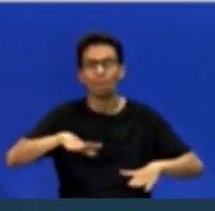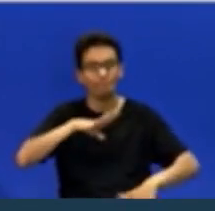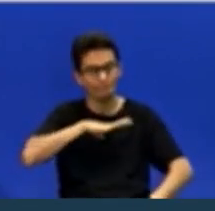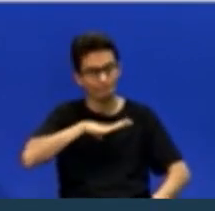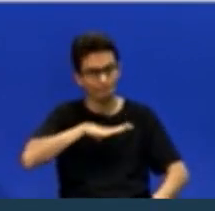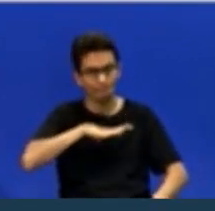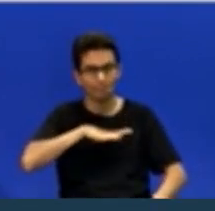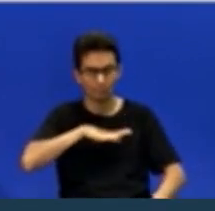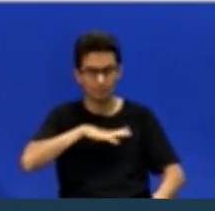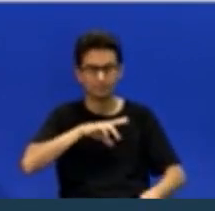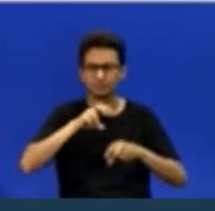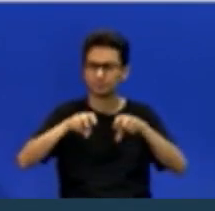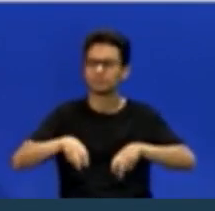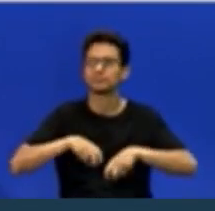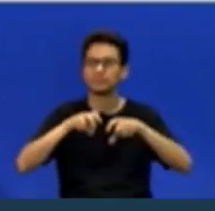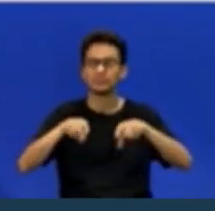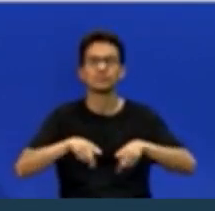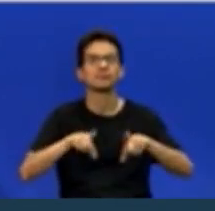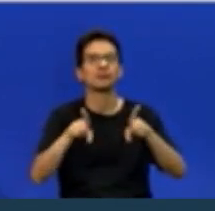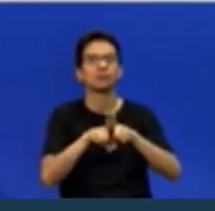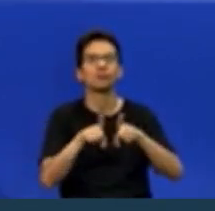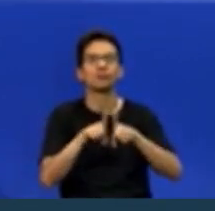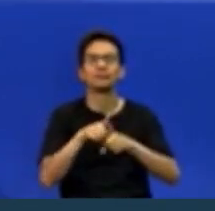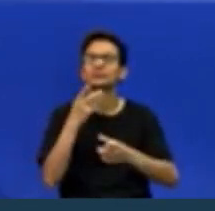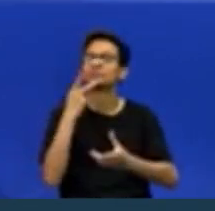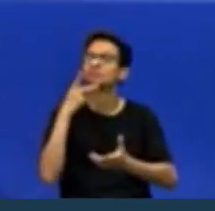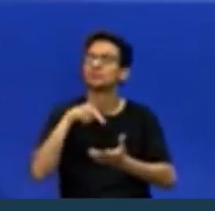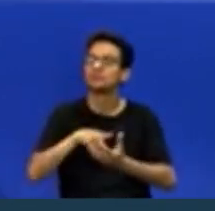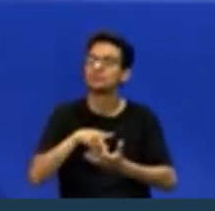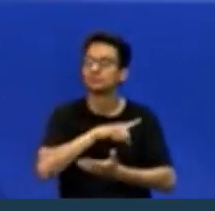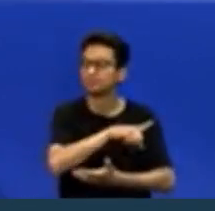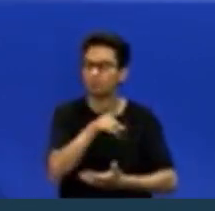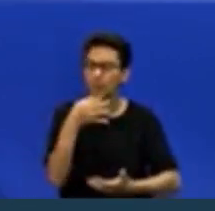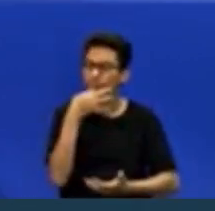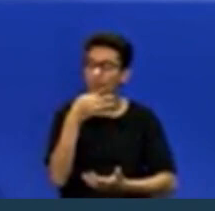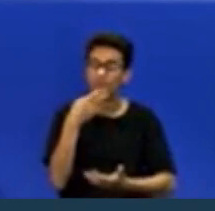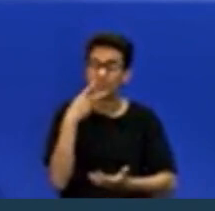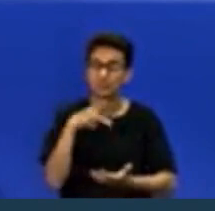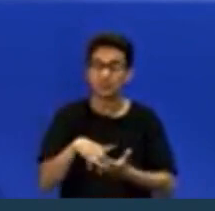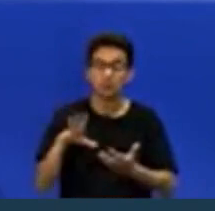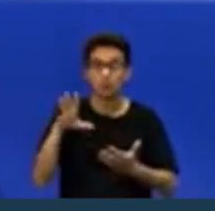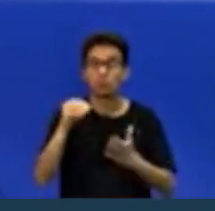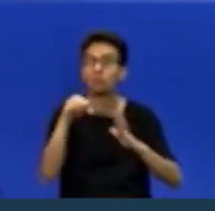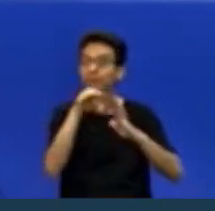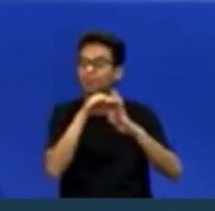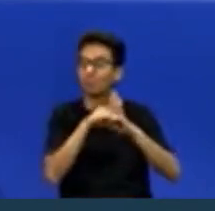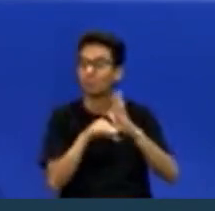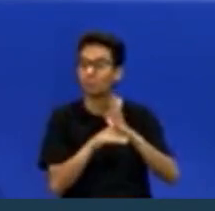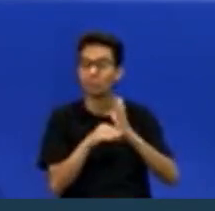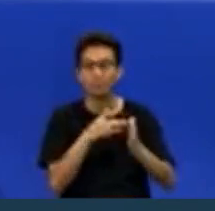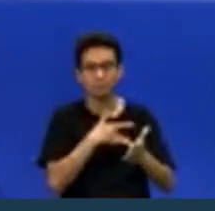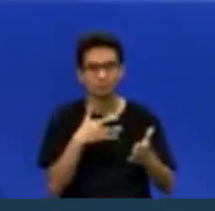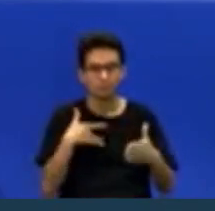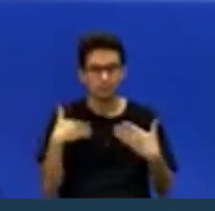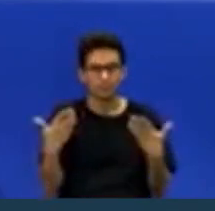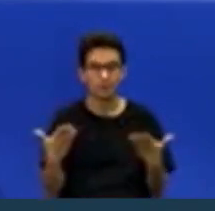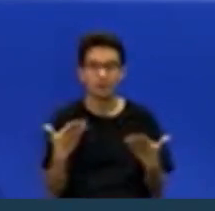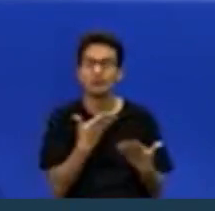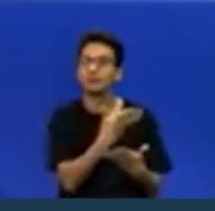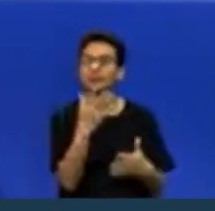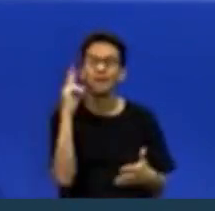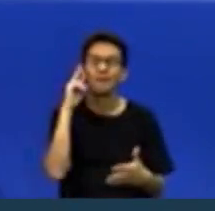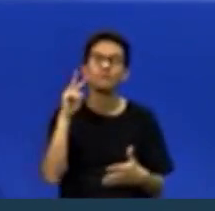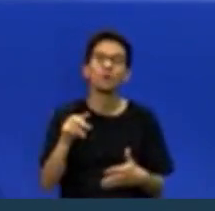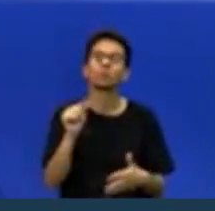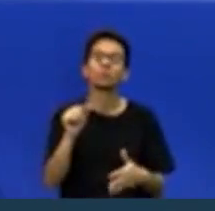rurais. Então, na verdade, são descritos no Brasil vários programas de saúde que visam